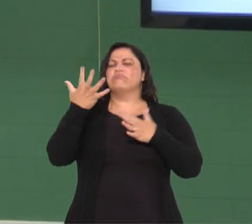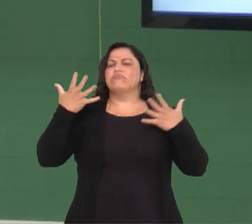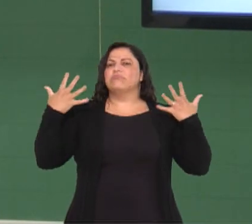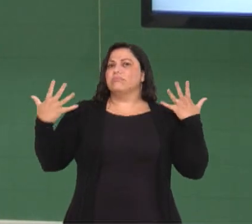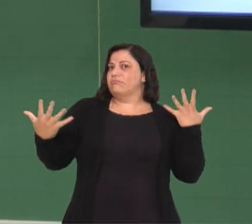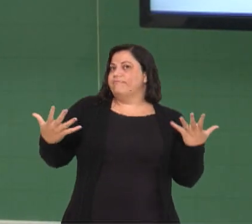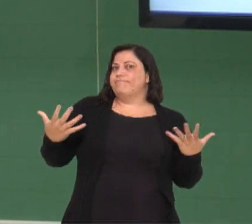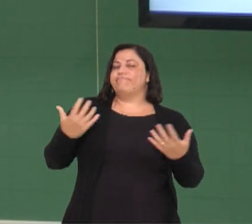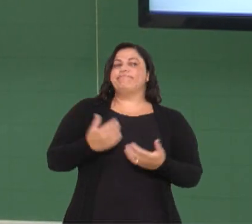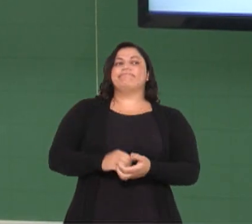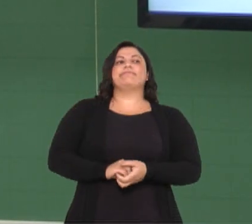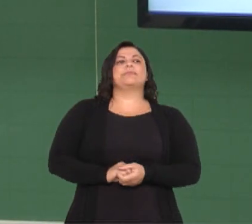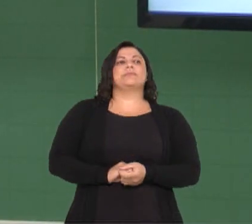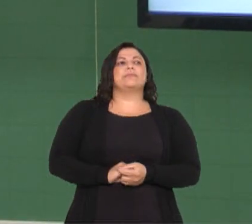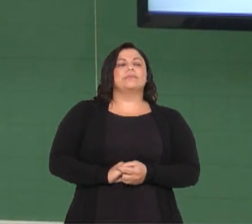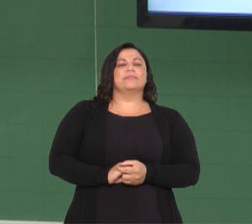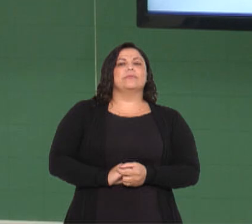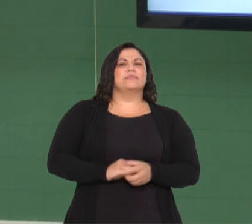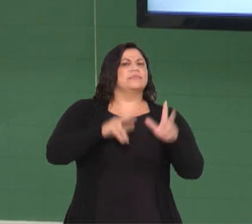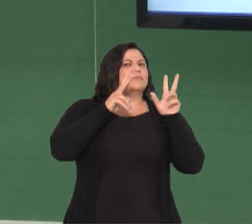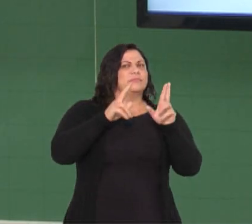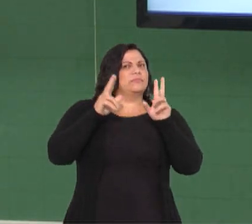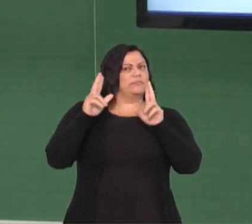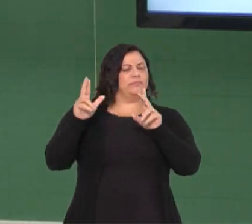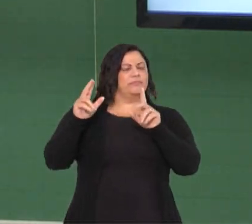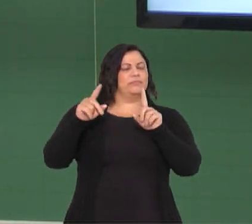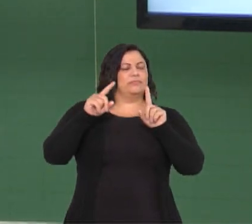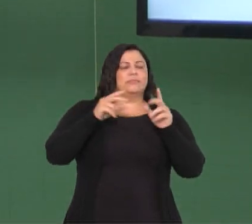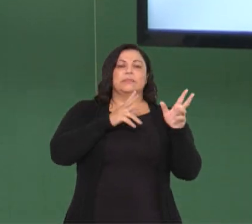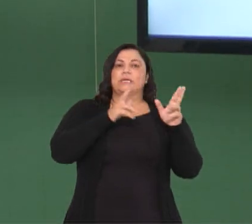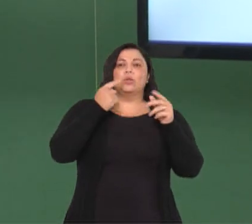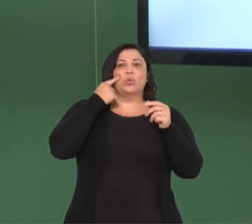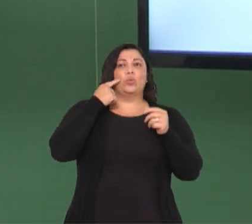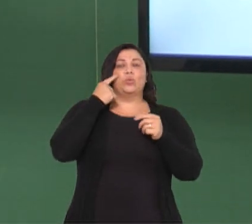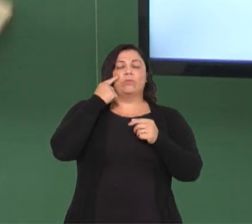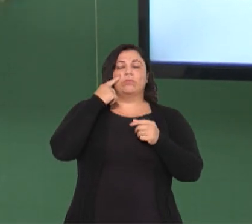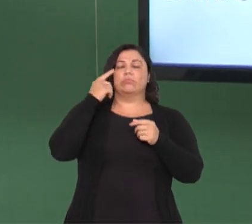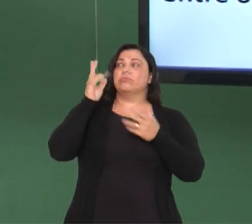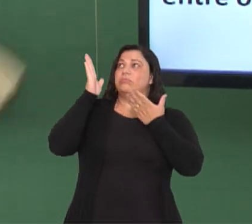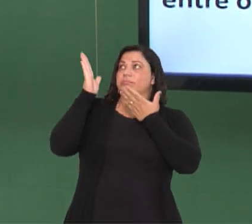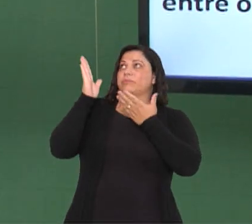equação, a gente pode fazer o mesmo tipo de análise.